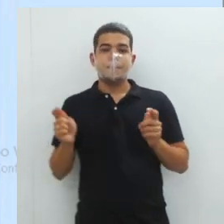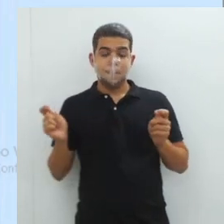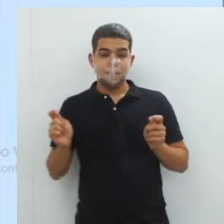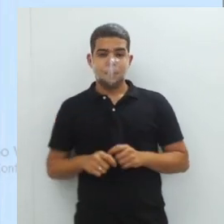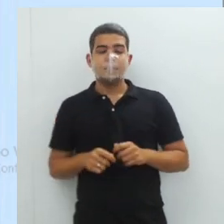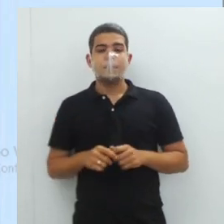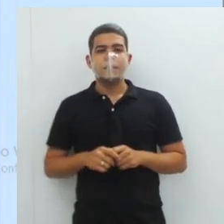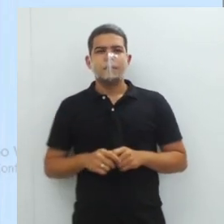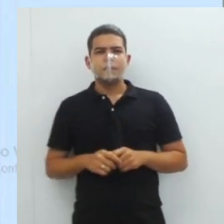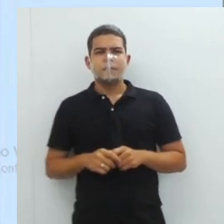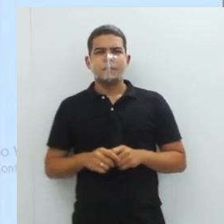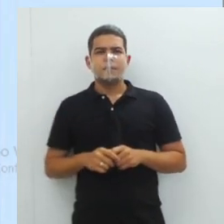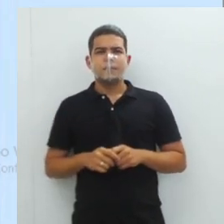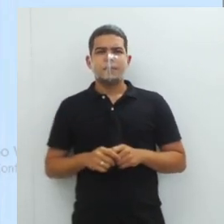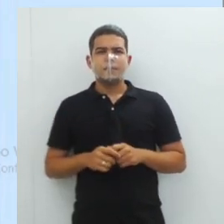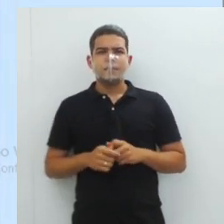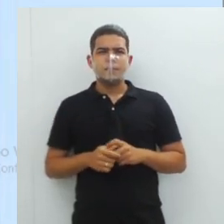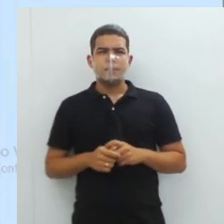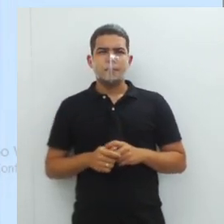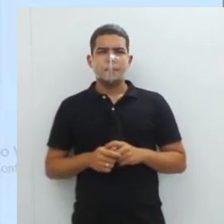vai estar ocorrendo no caule.